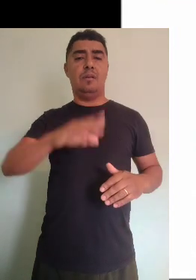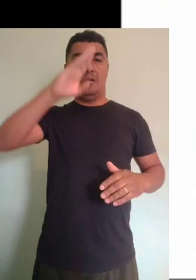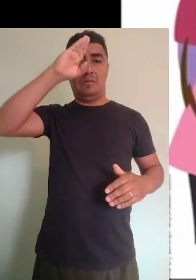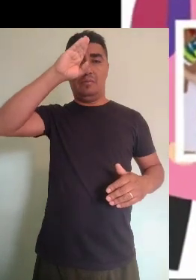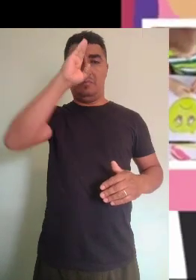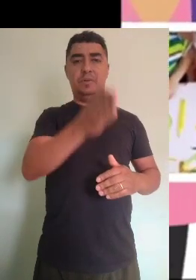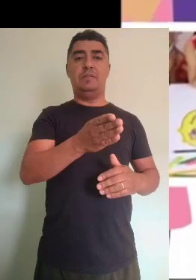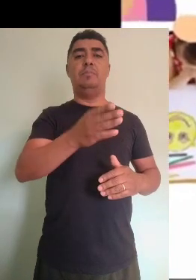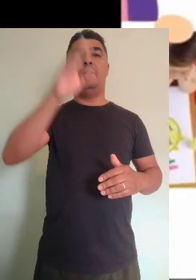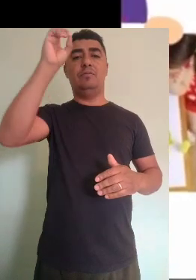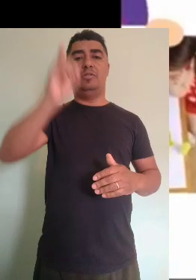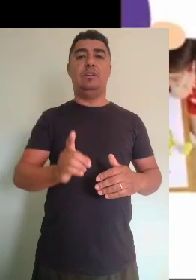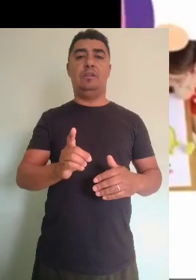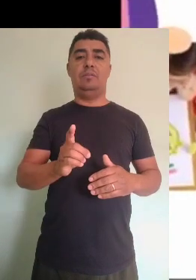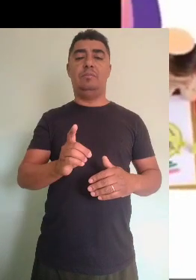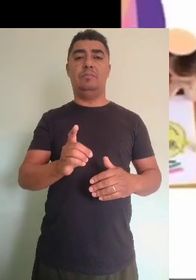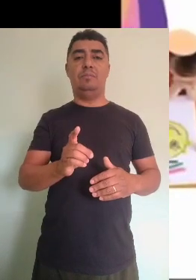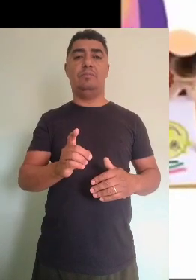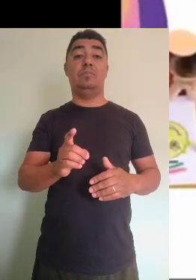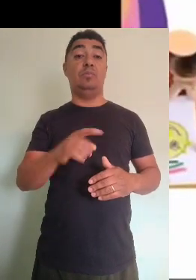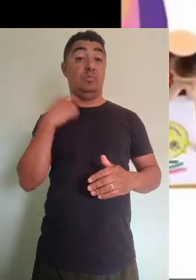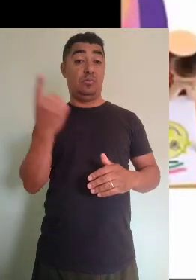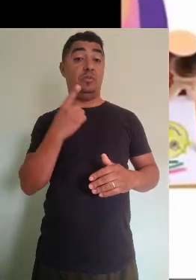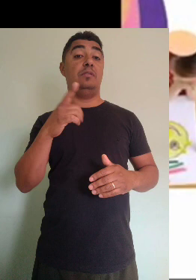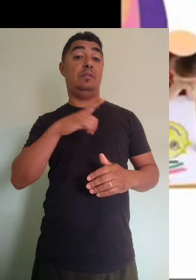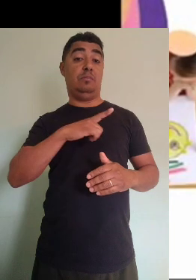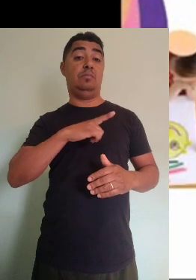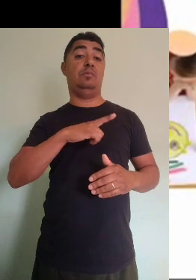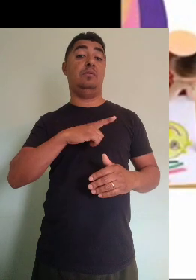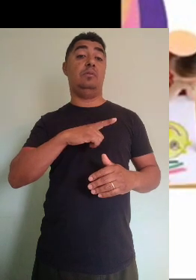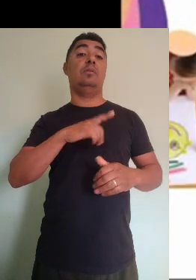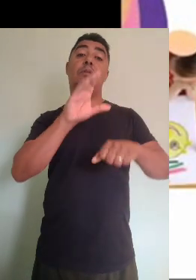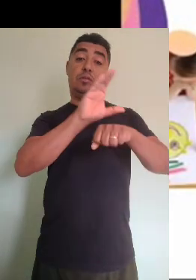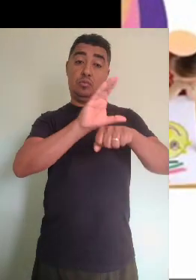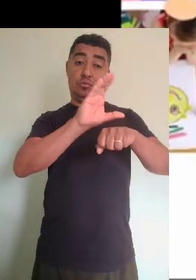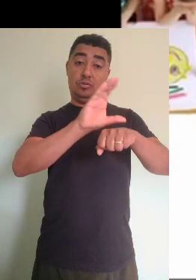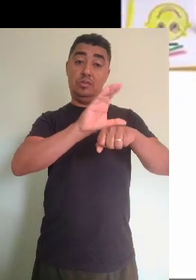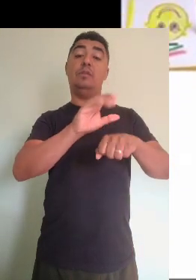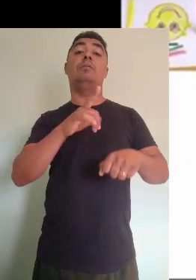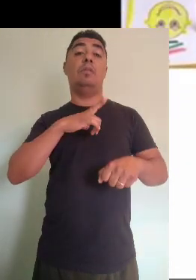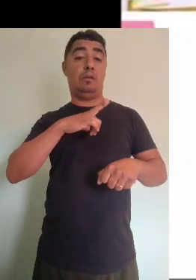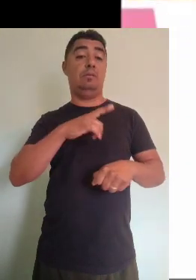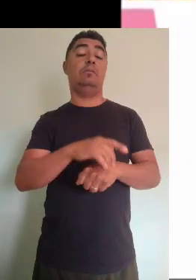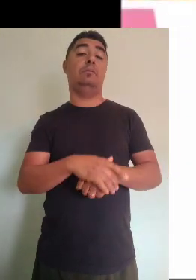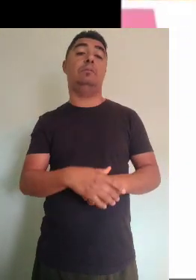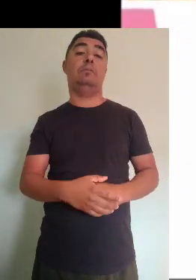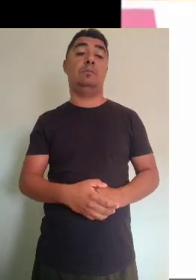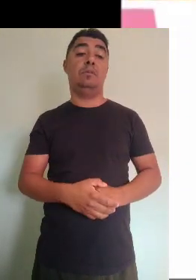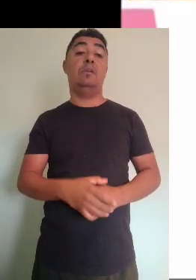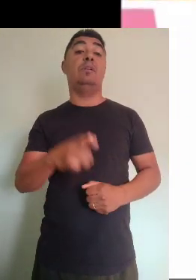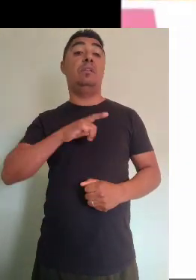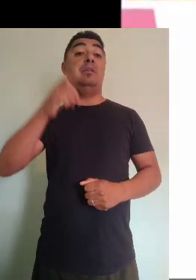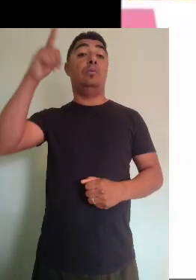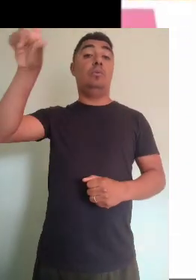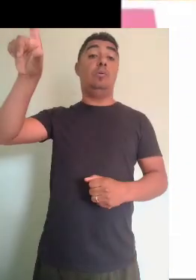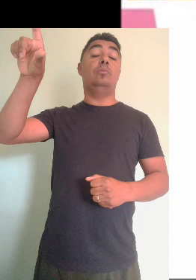Esse é um dos principais direitos, que a gente tem, constitucional. Agora,